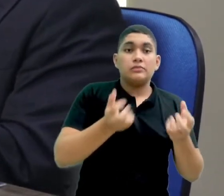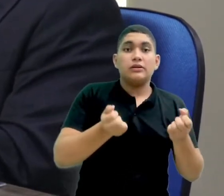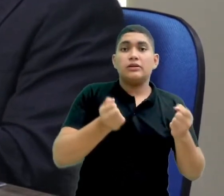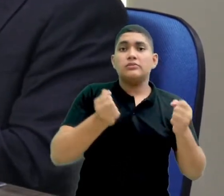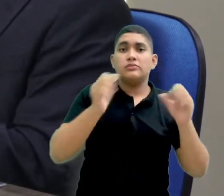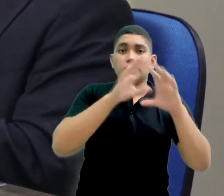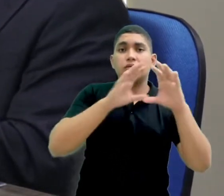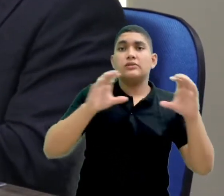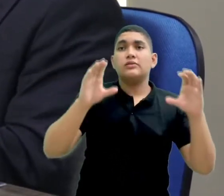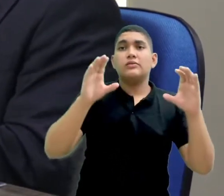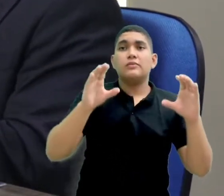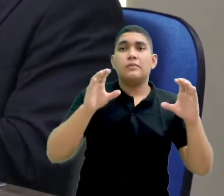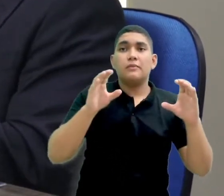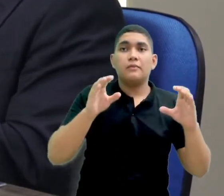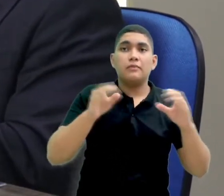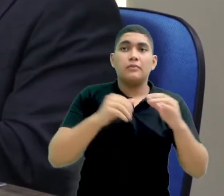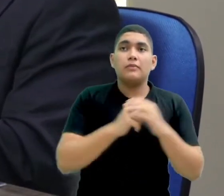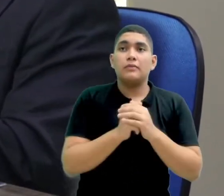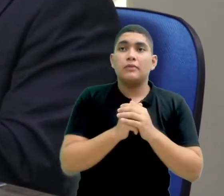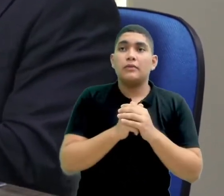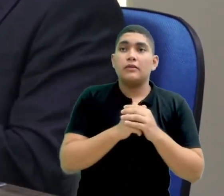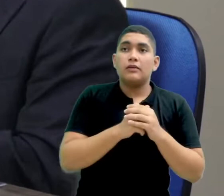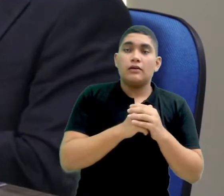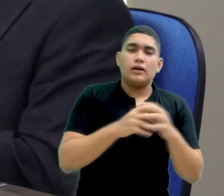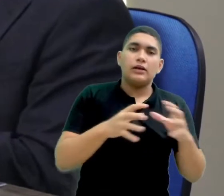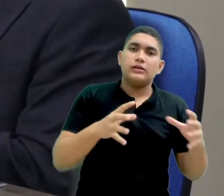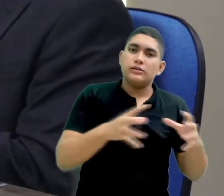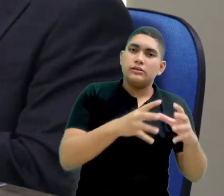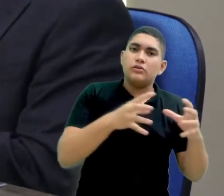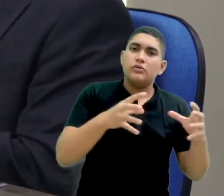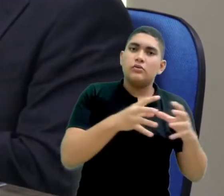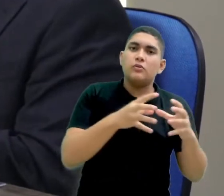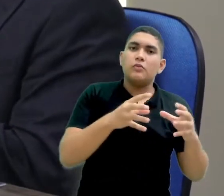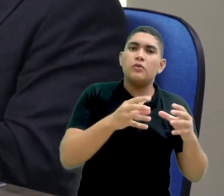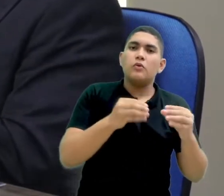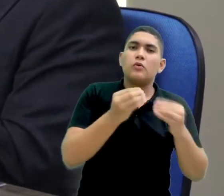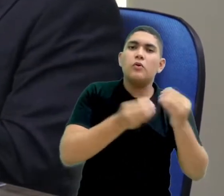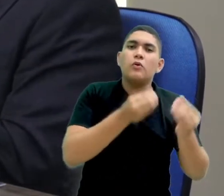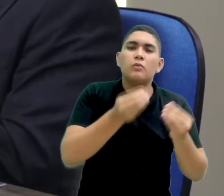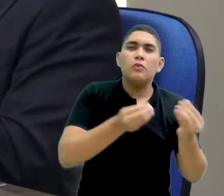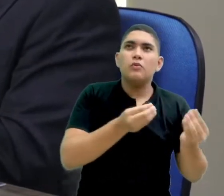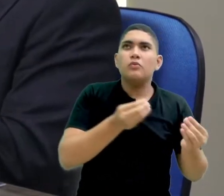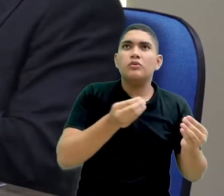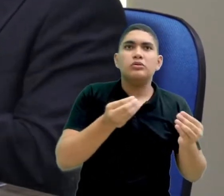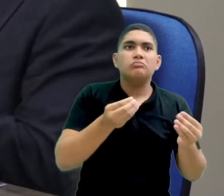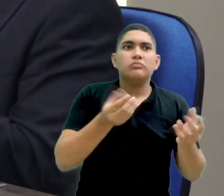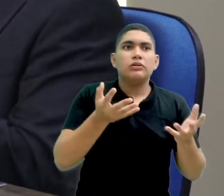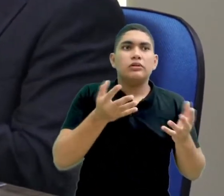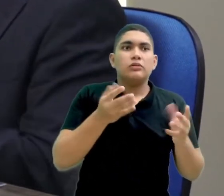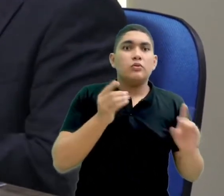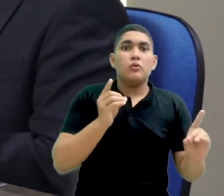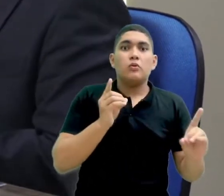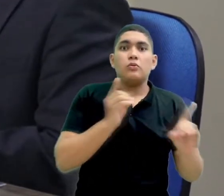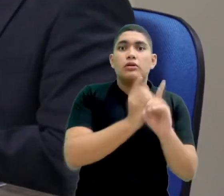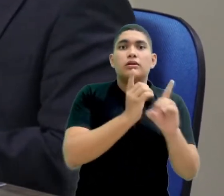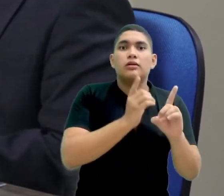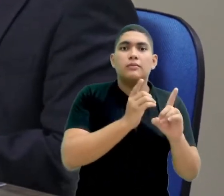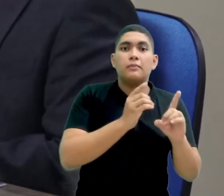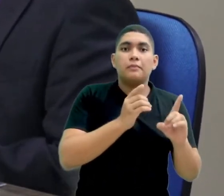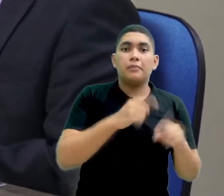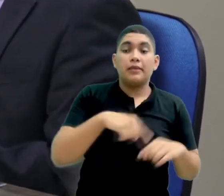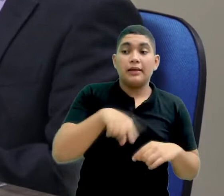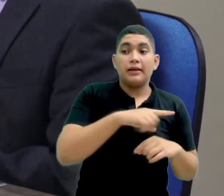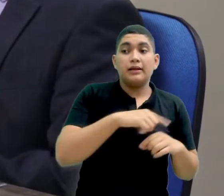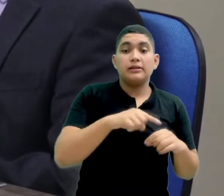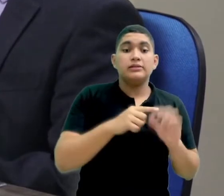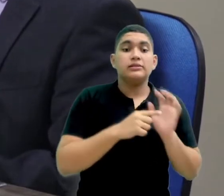seria um legalista? Como identificar um legalista? Ele se apresenta, ele guarda a lei, ele não mata. Se a gente fosse